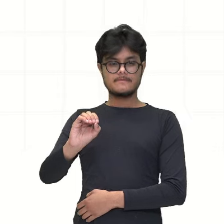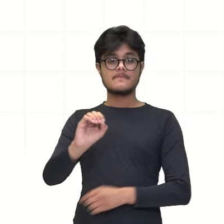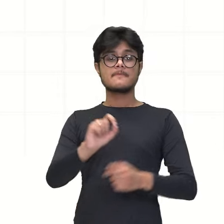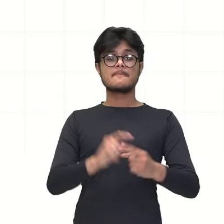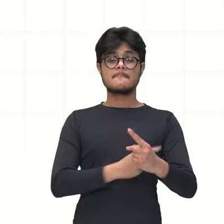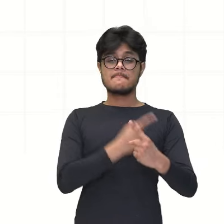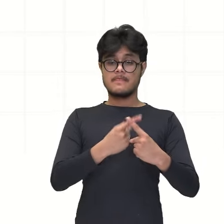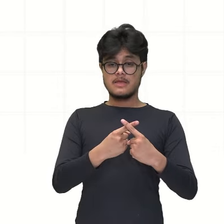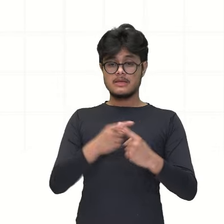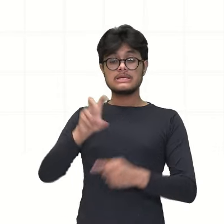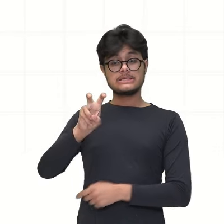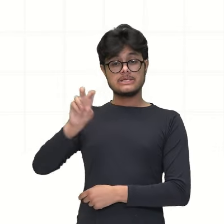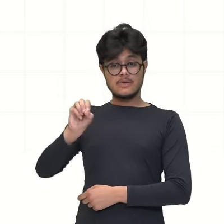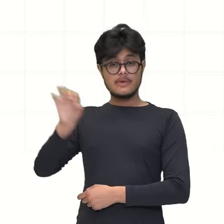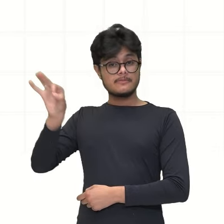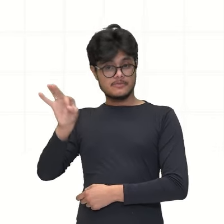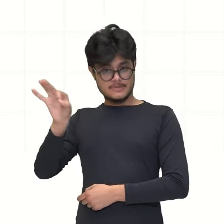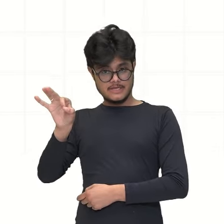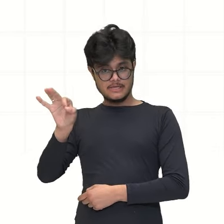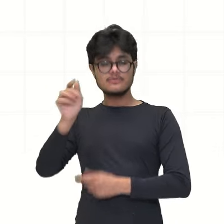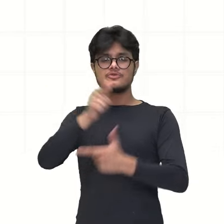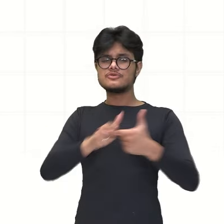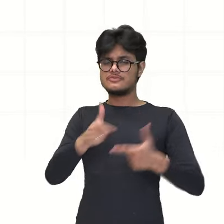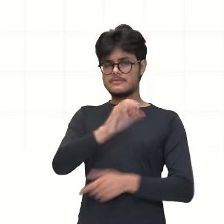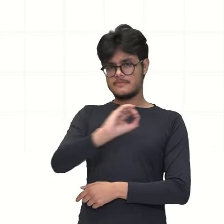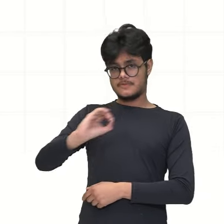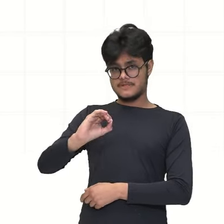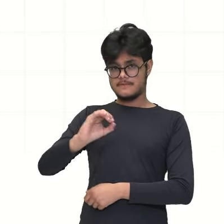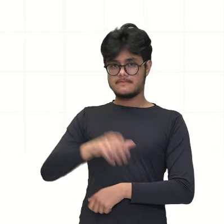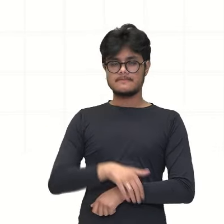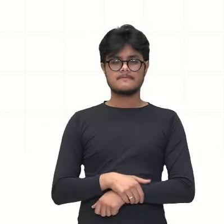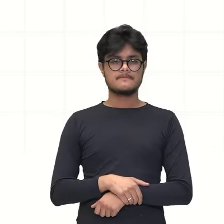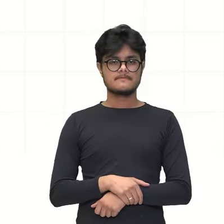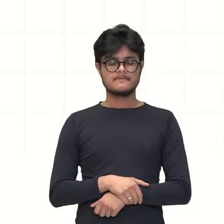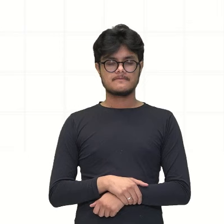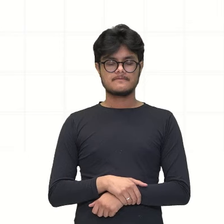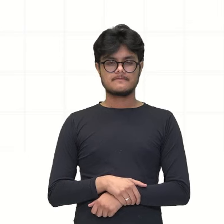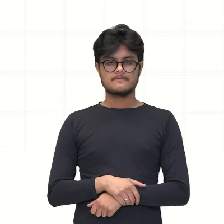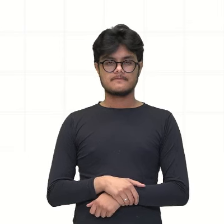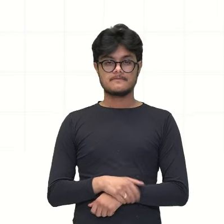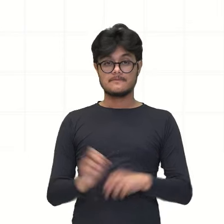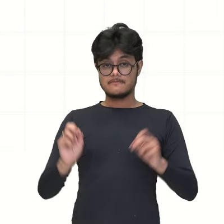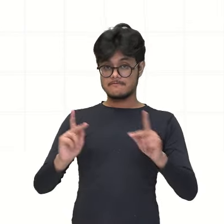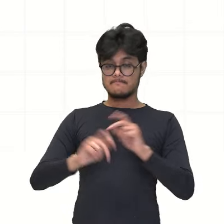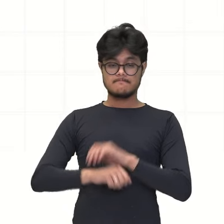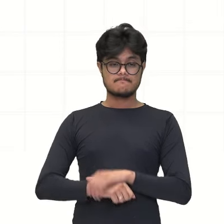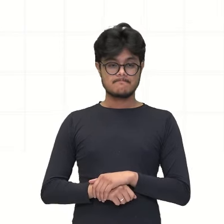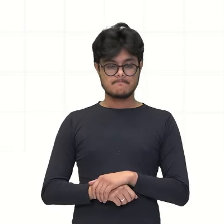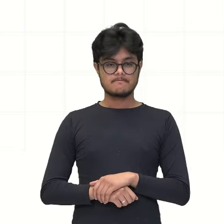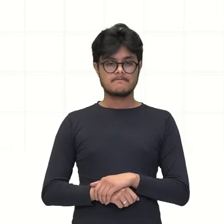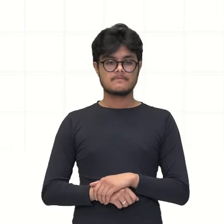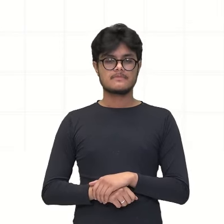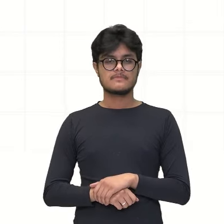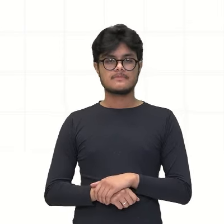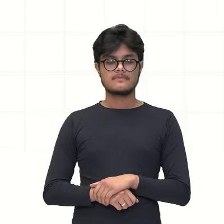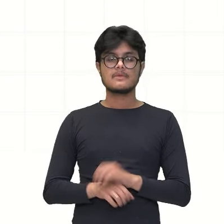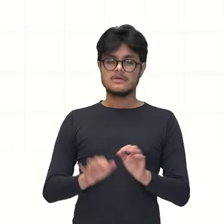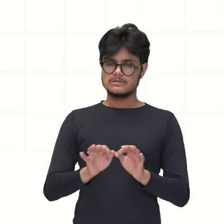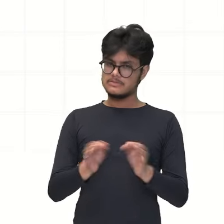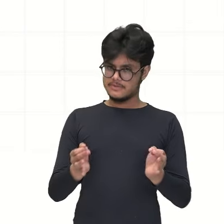vezes 50 dividido por 100. Tudo bem? E aí, simplificando aqui,